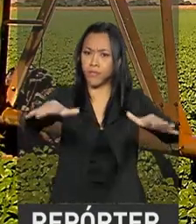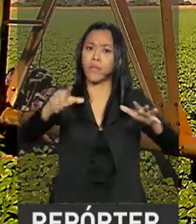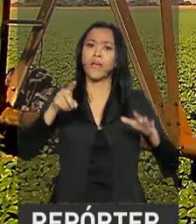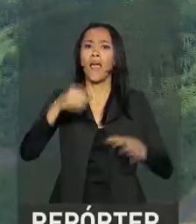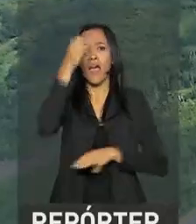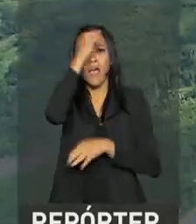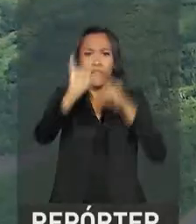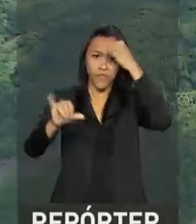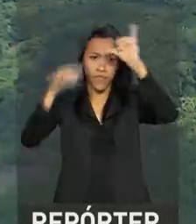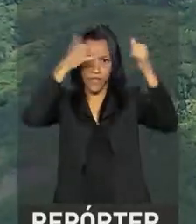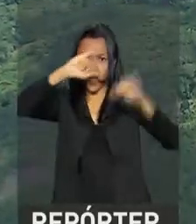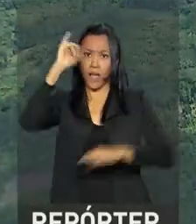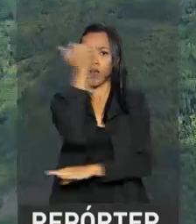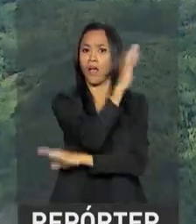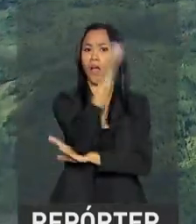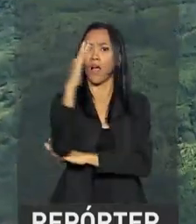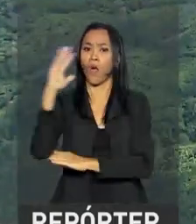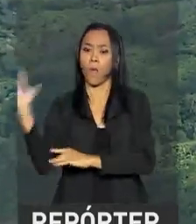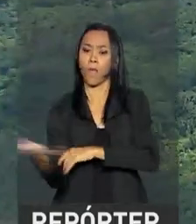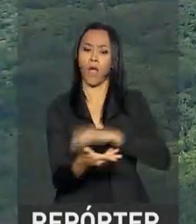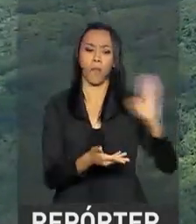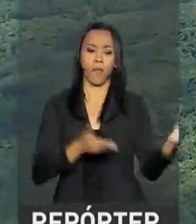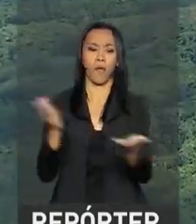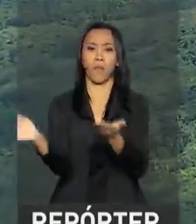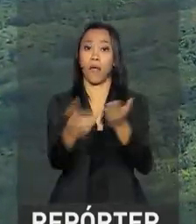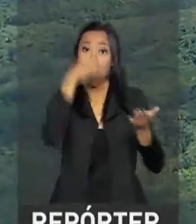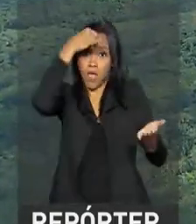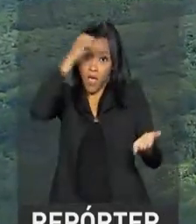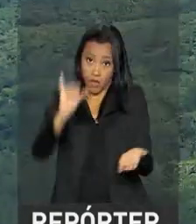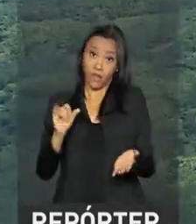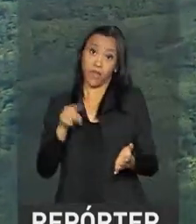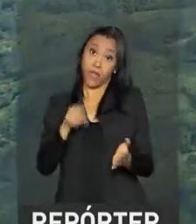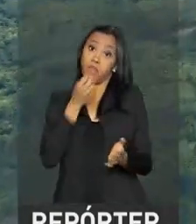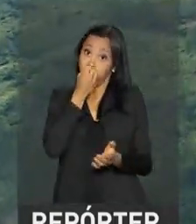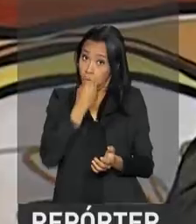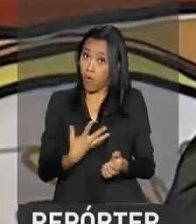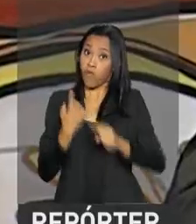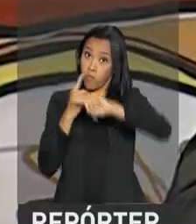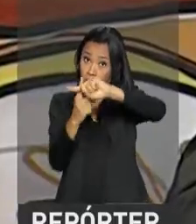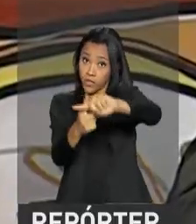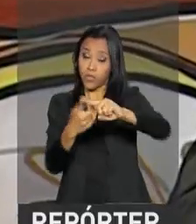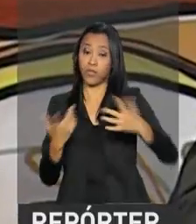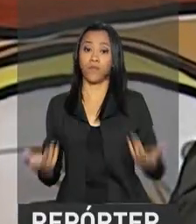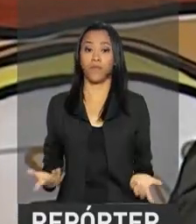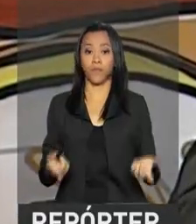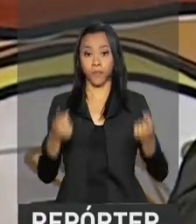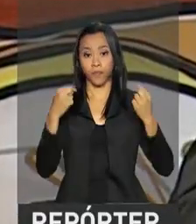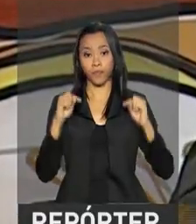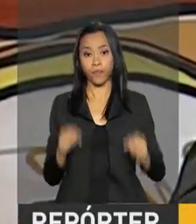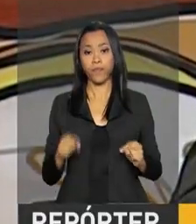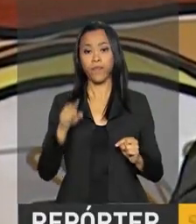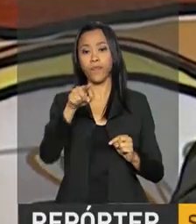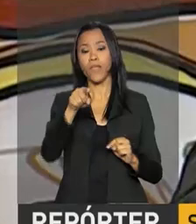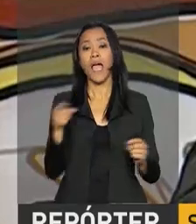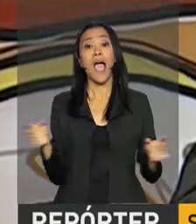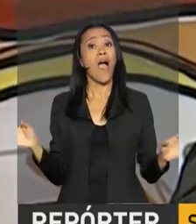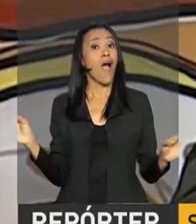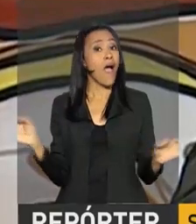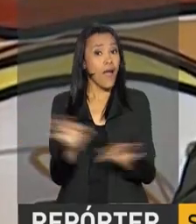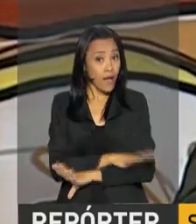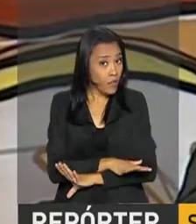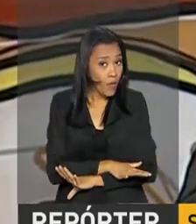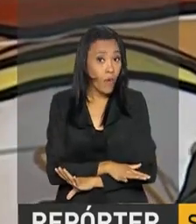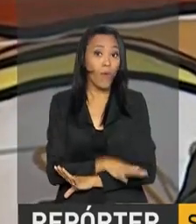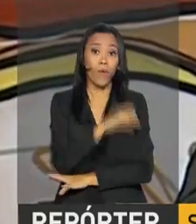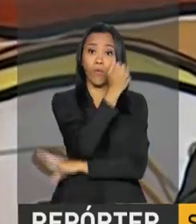desmatamento da floresta amazônica os resultados são positivos praticamente acabou o desmatamento